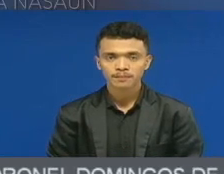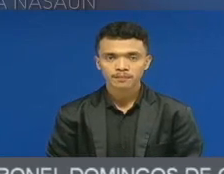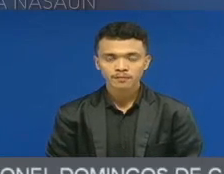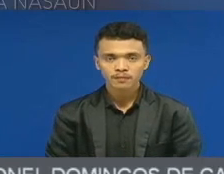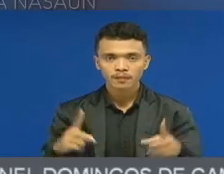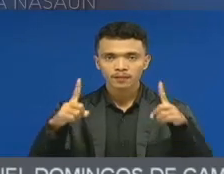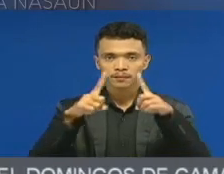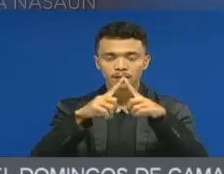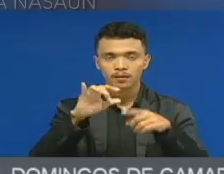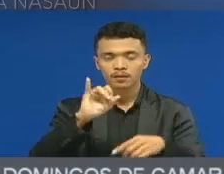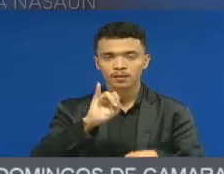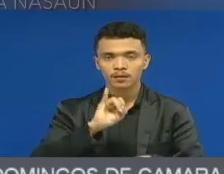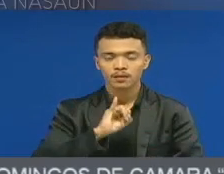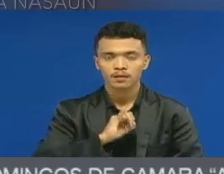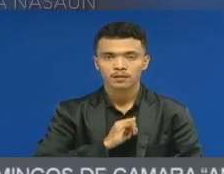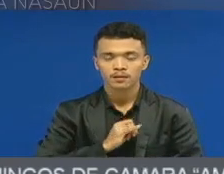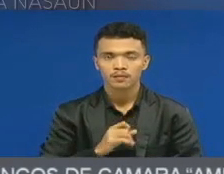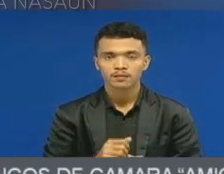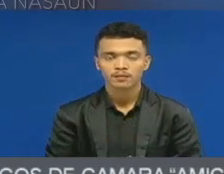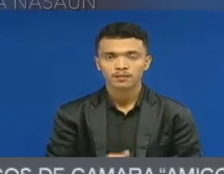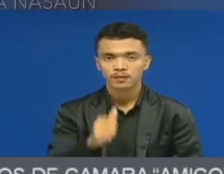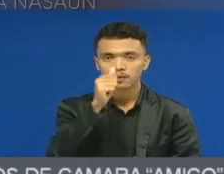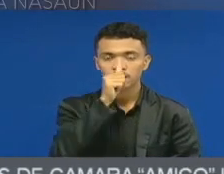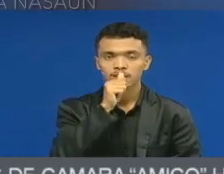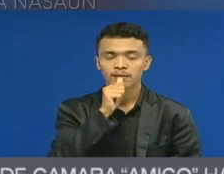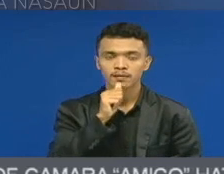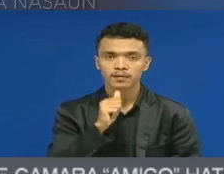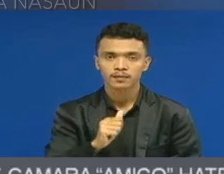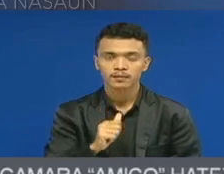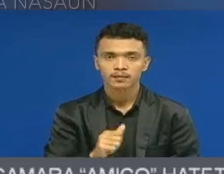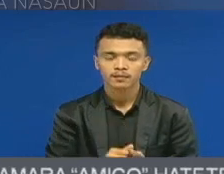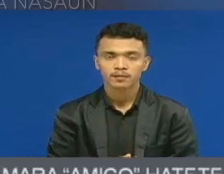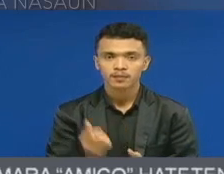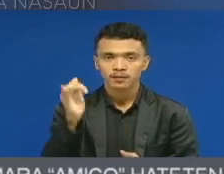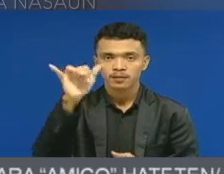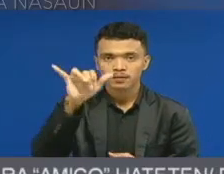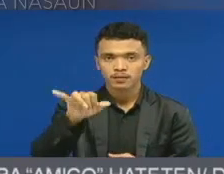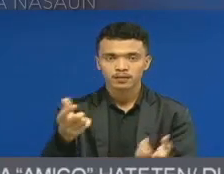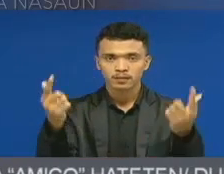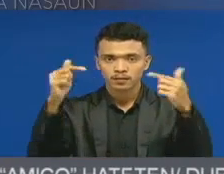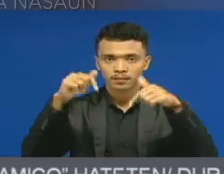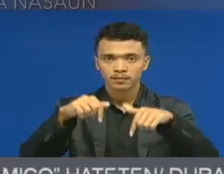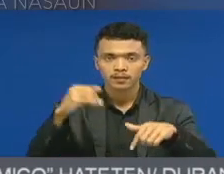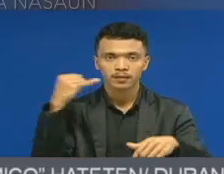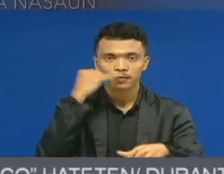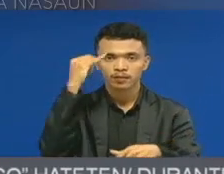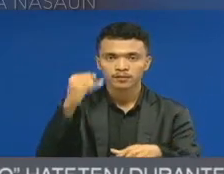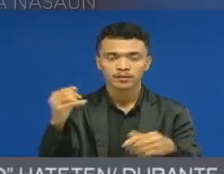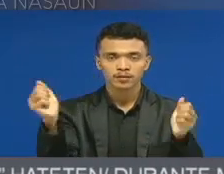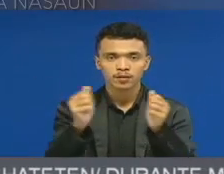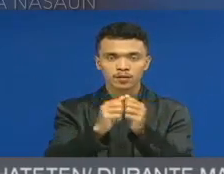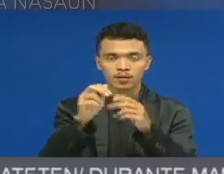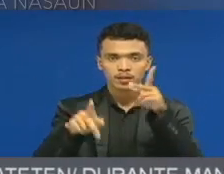ba how ida né tamer né segredo kala se durante né sira my entrevista hoy mubarak